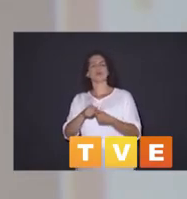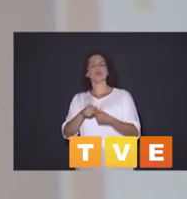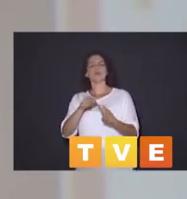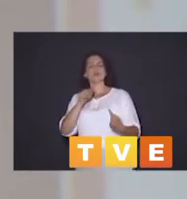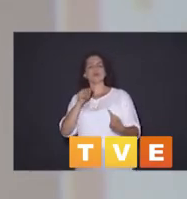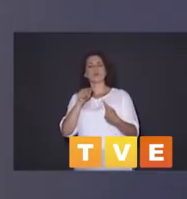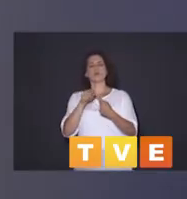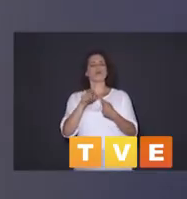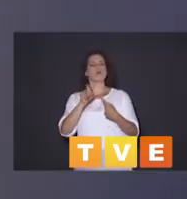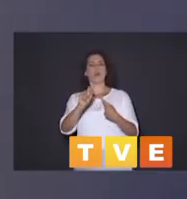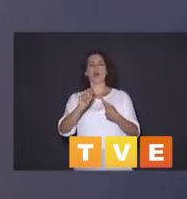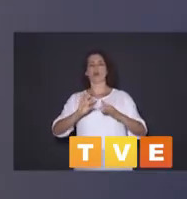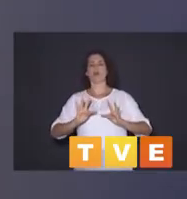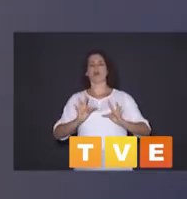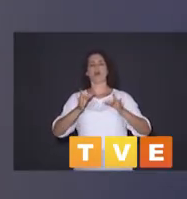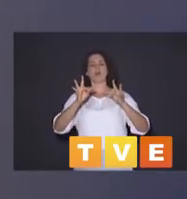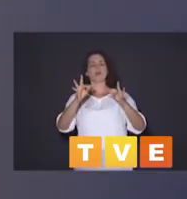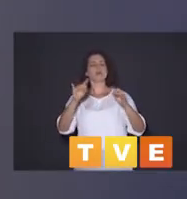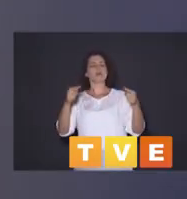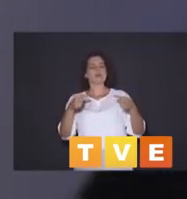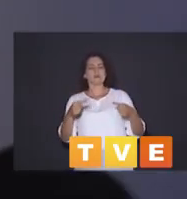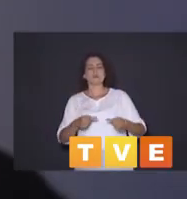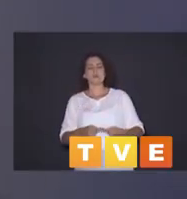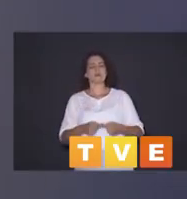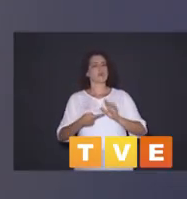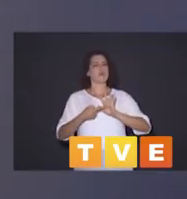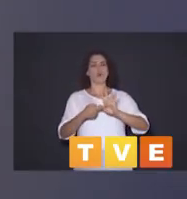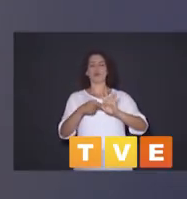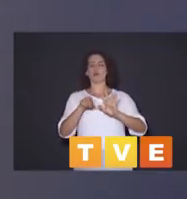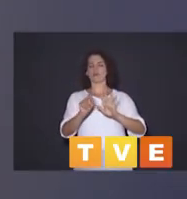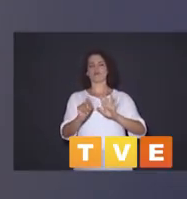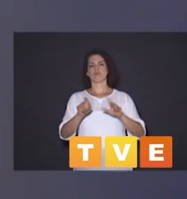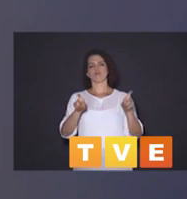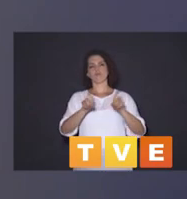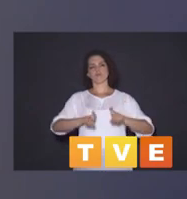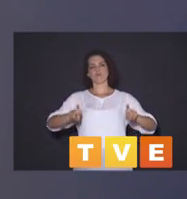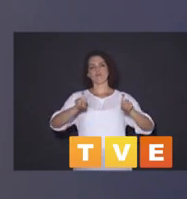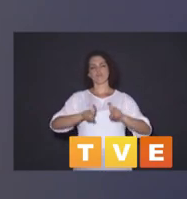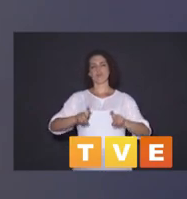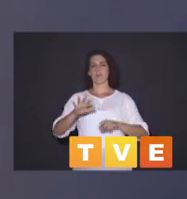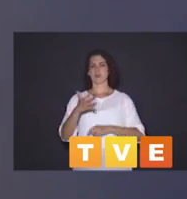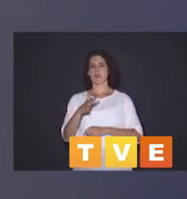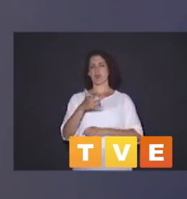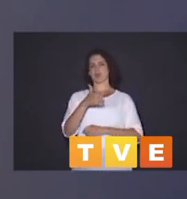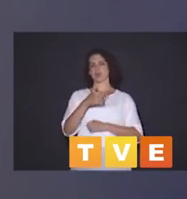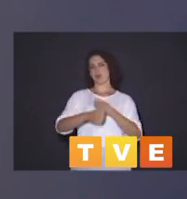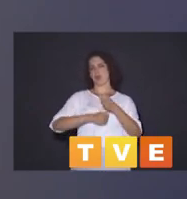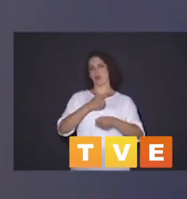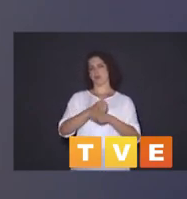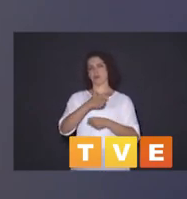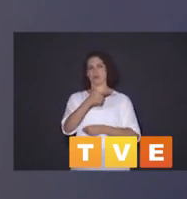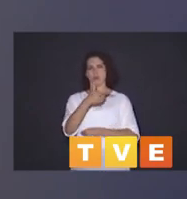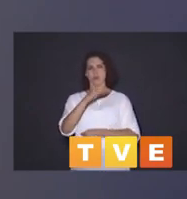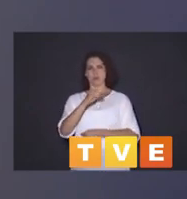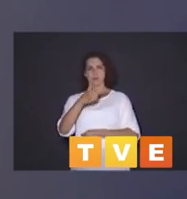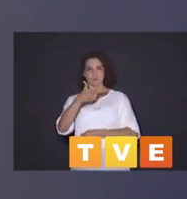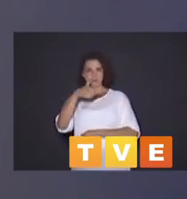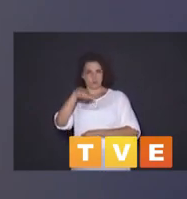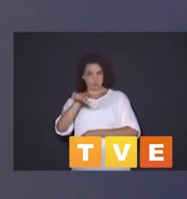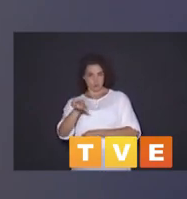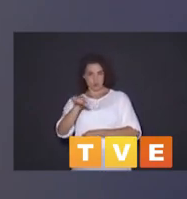tecnologias tão apontando que os computadores em torno de 2020 e novos terão